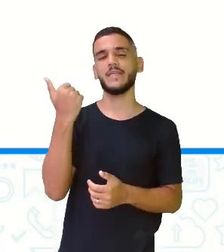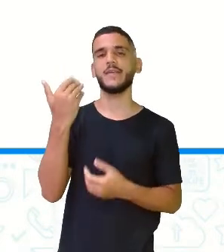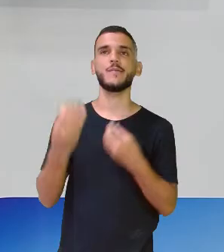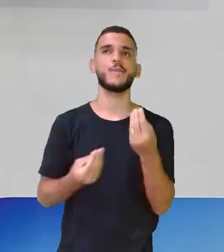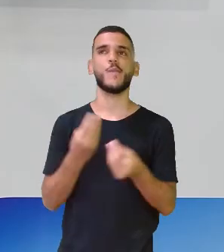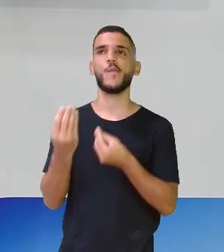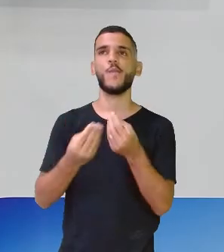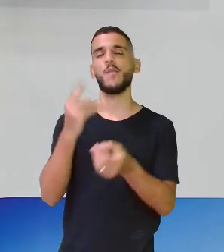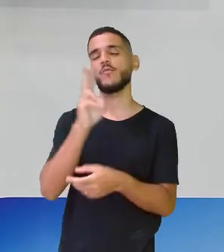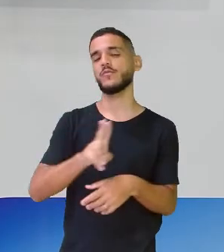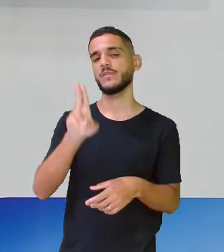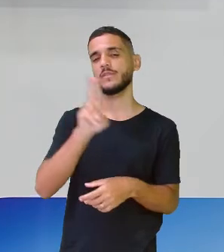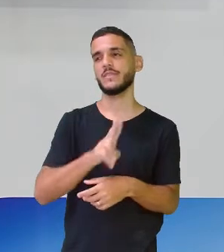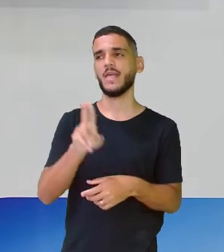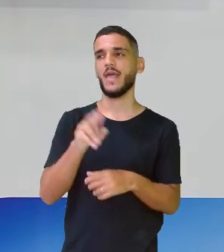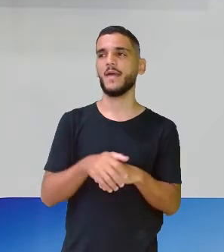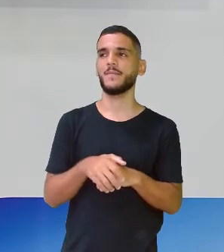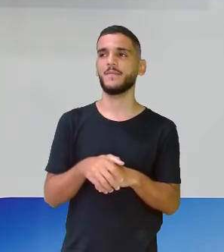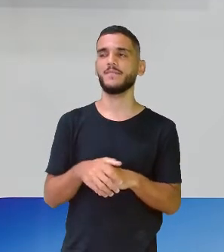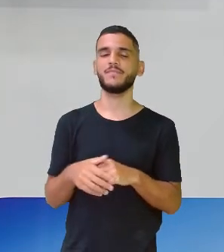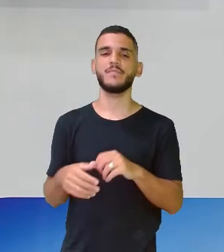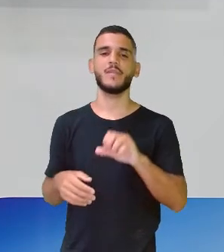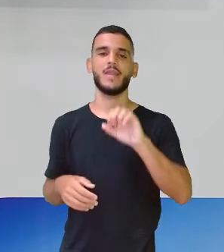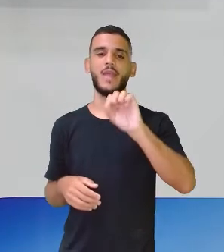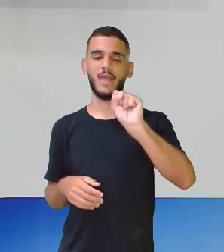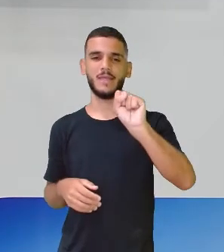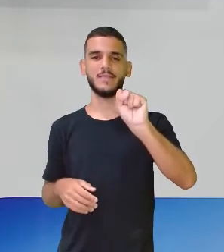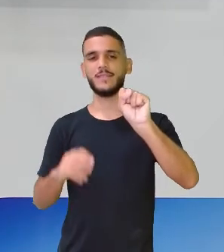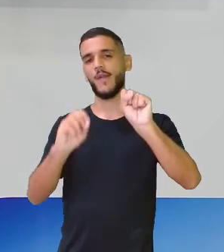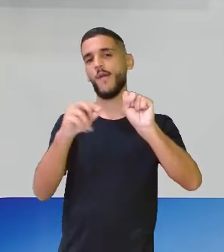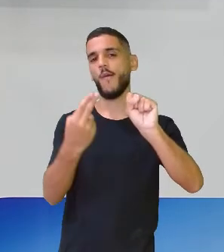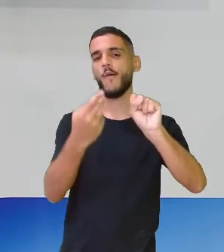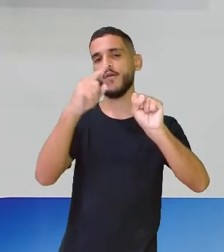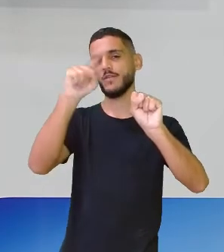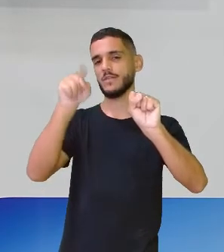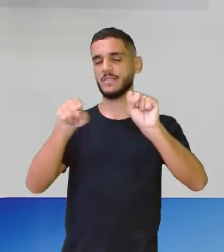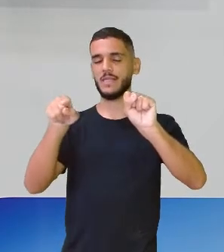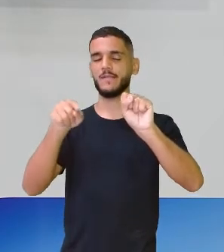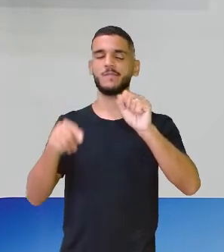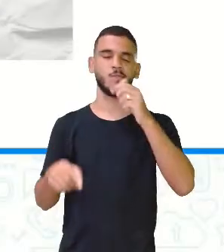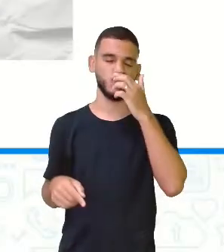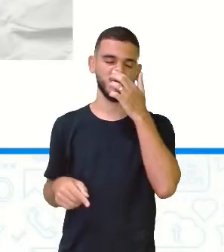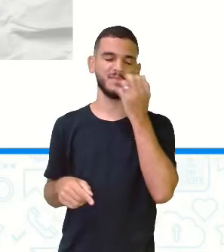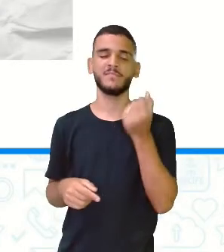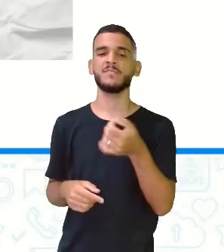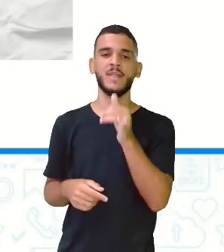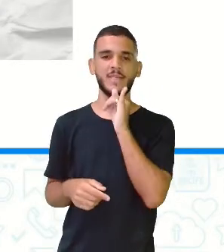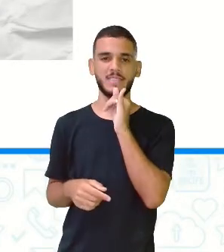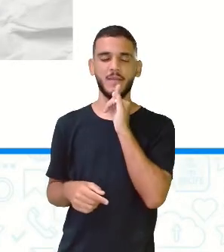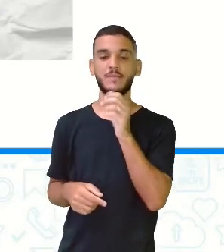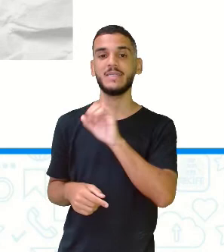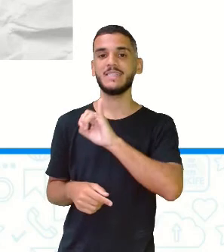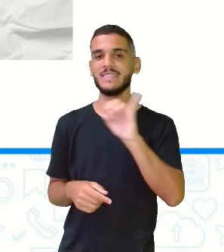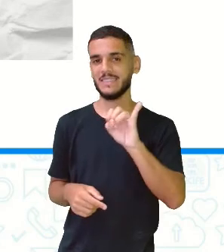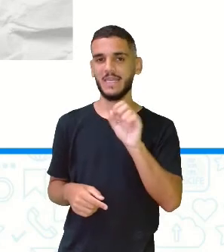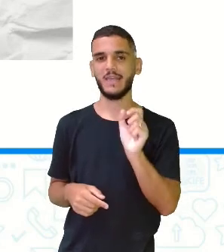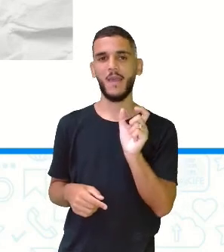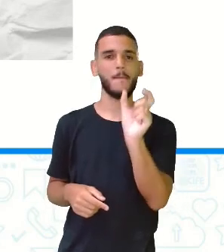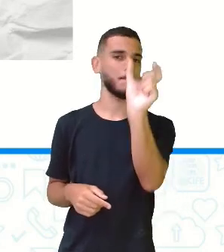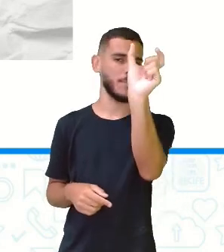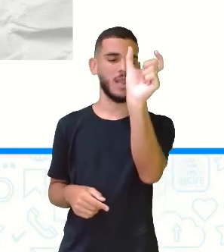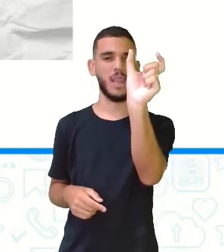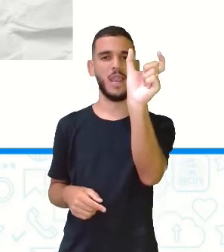quando usar isar ou isar, tem uma regrinha. Se a palavra primitiva for escrita com S, é